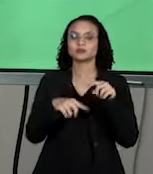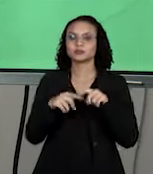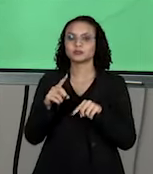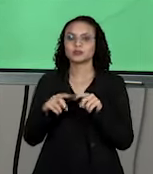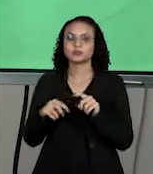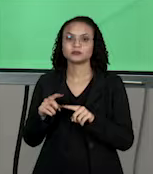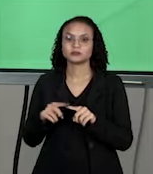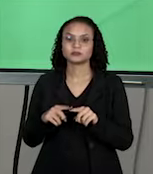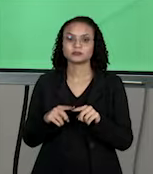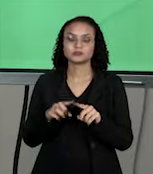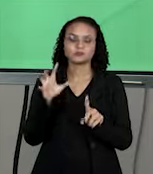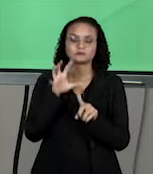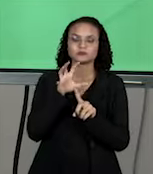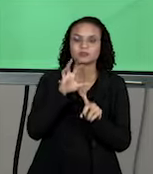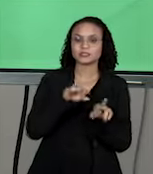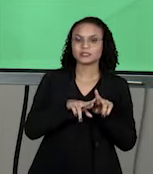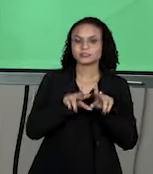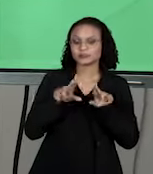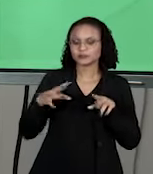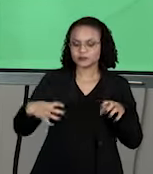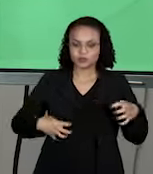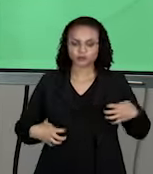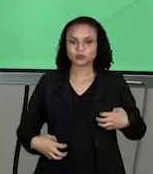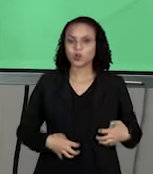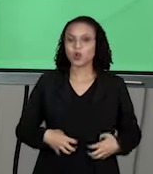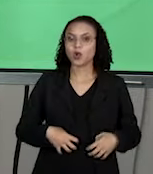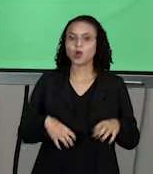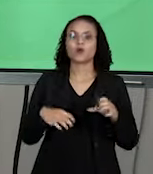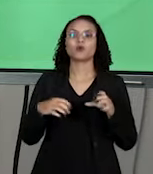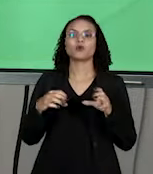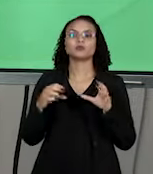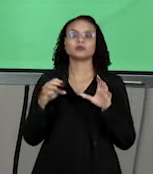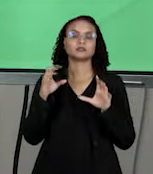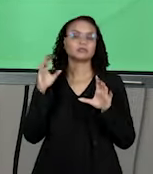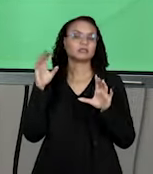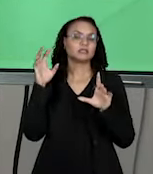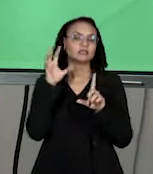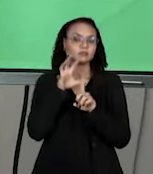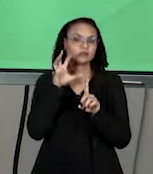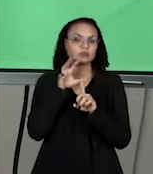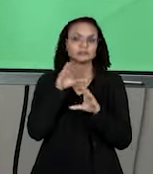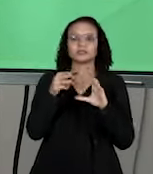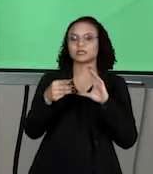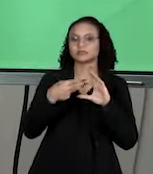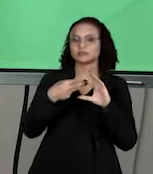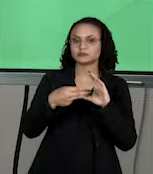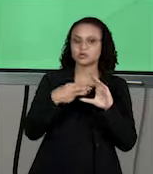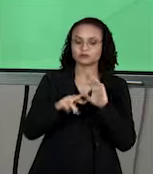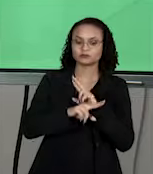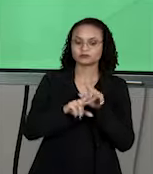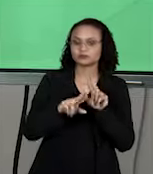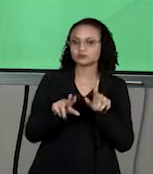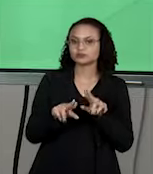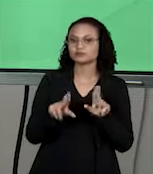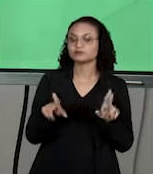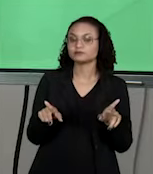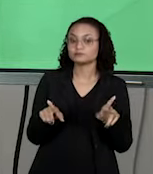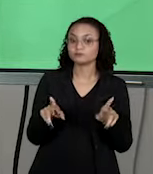órgãos, em diferentes células no nosso corpo. Enquanto que o sistema nervoso,